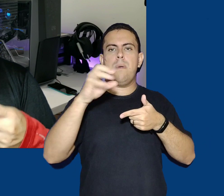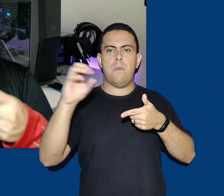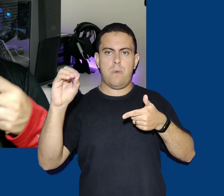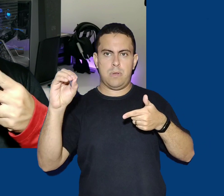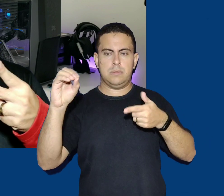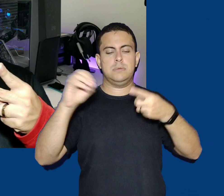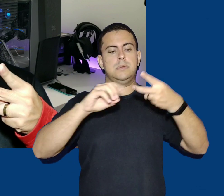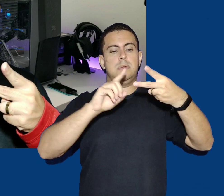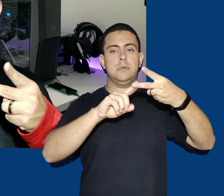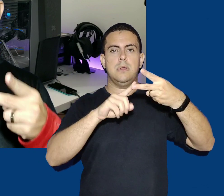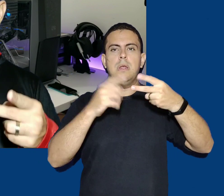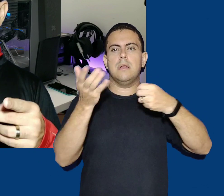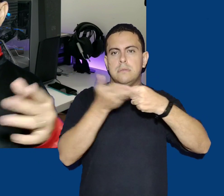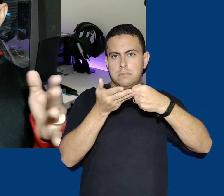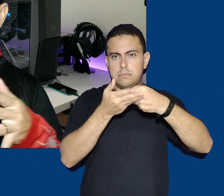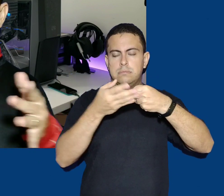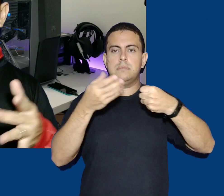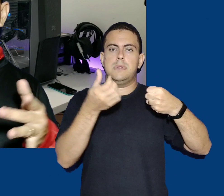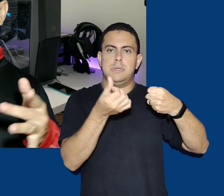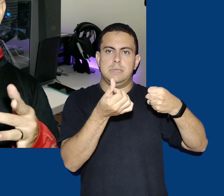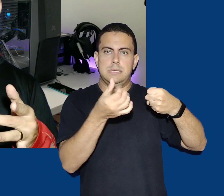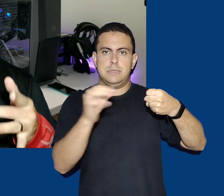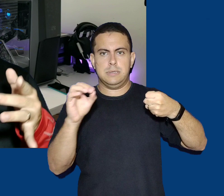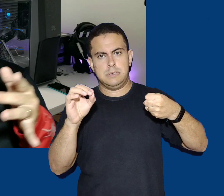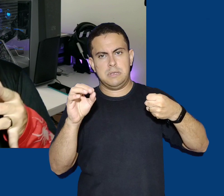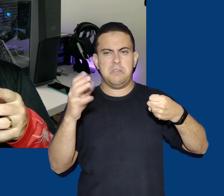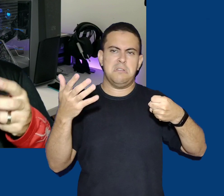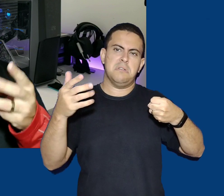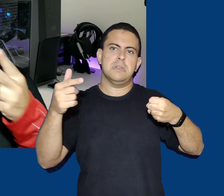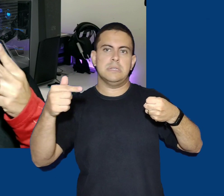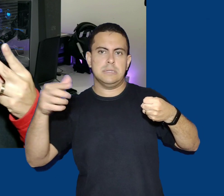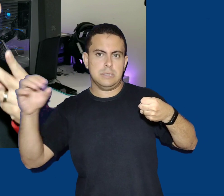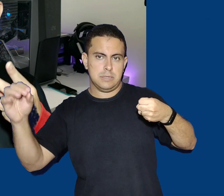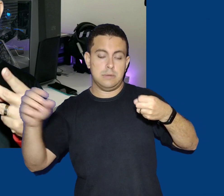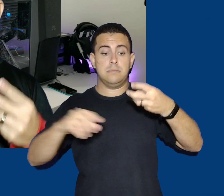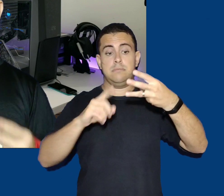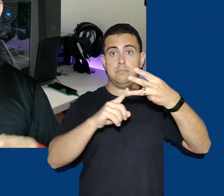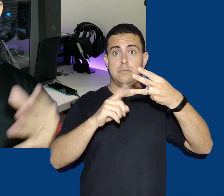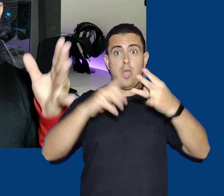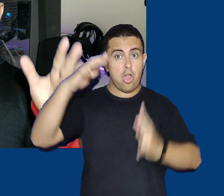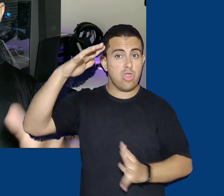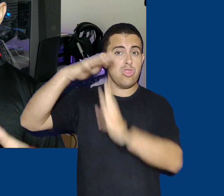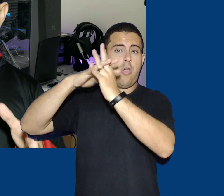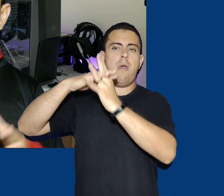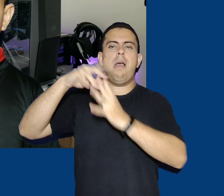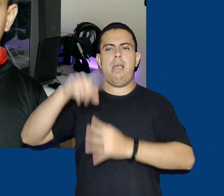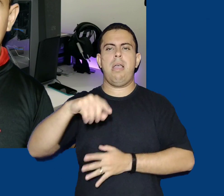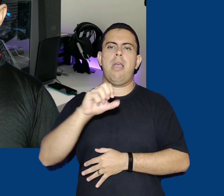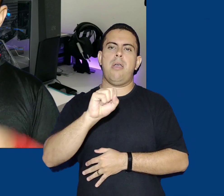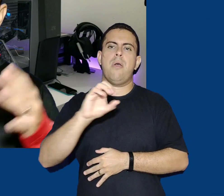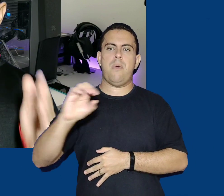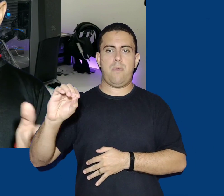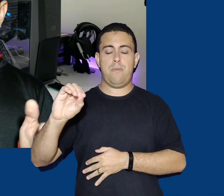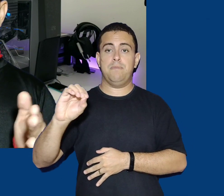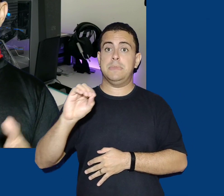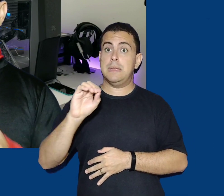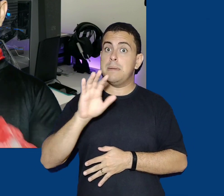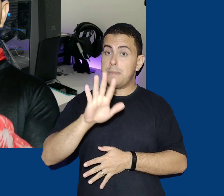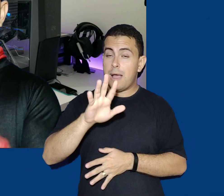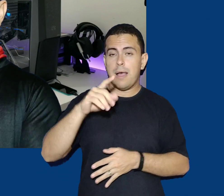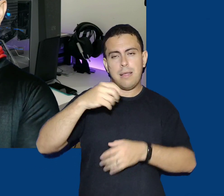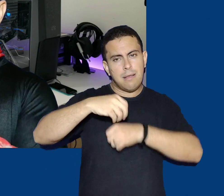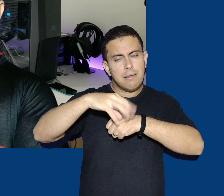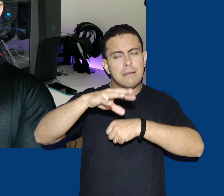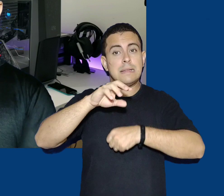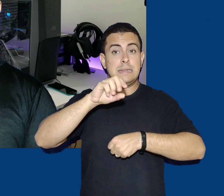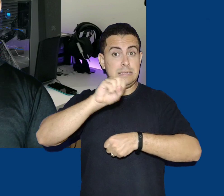e agora os intermediários é na série 600, 700 e os topos de linha é na série 800. Mas só lembrando que